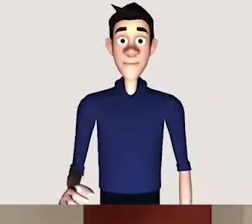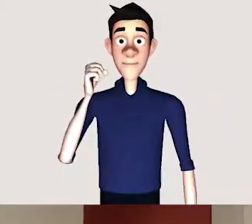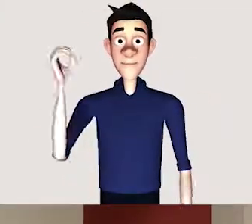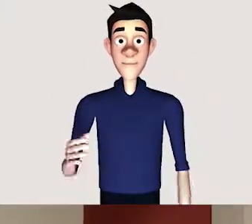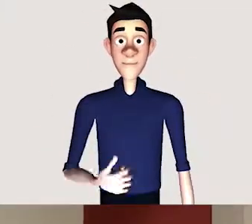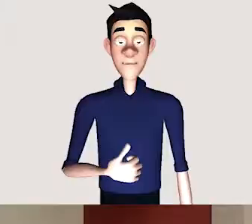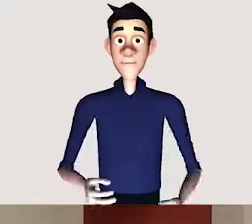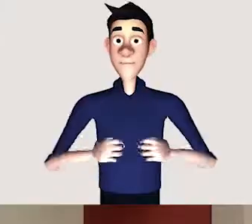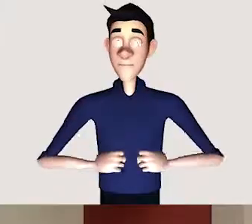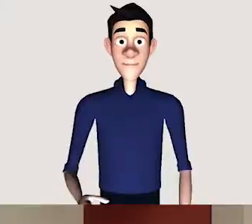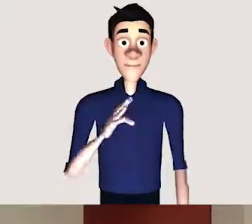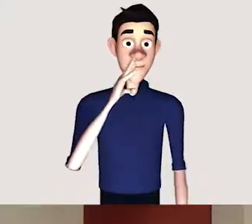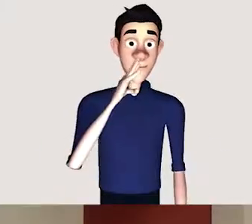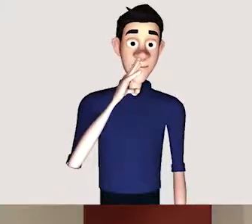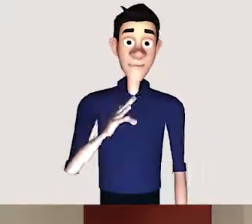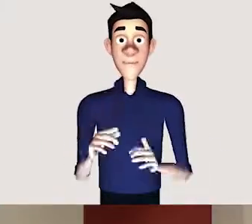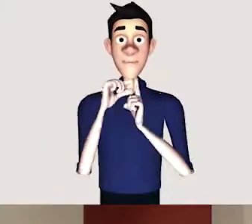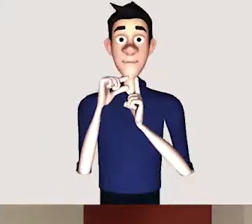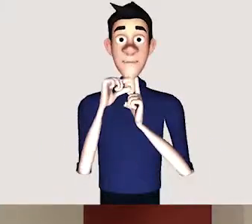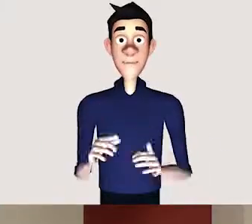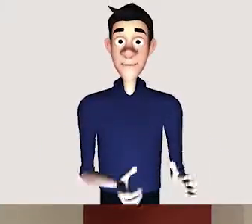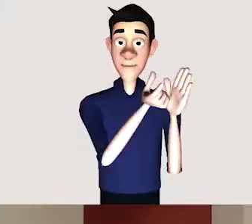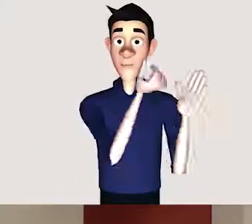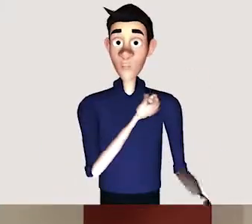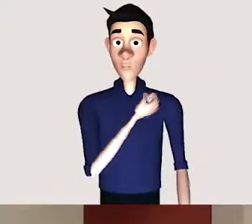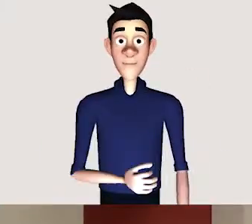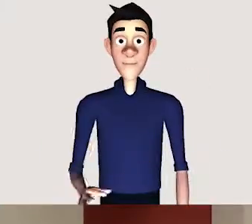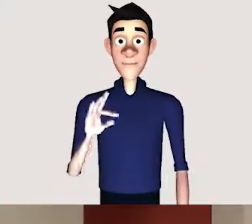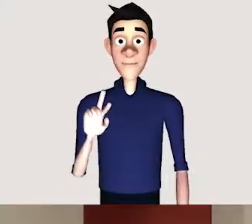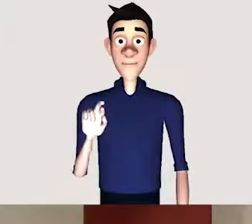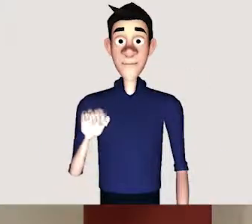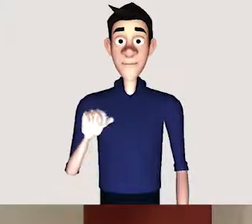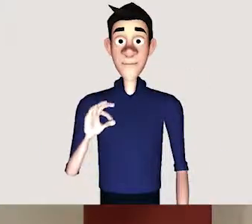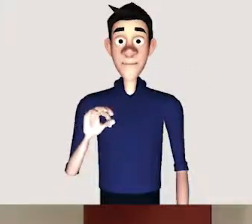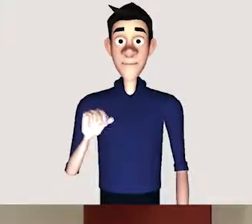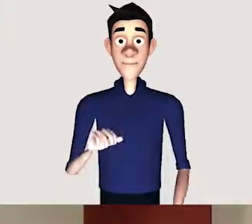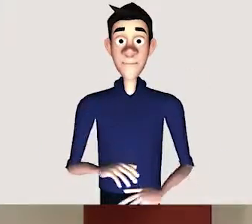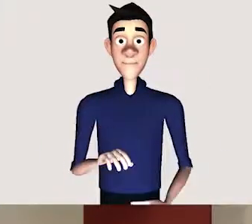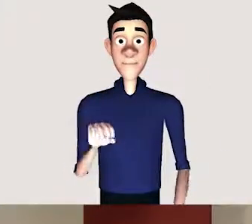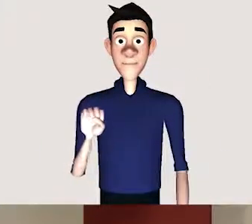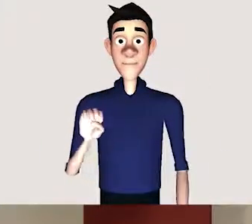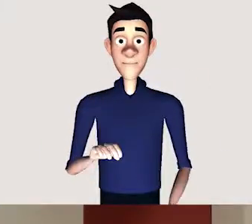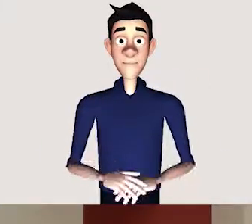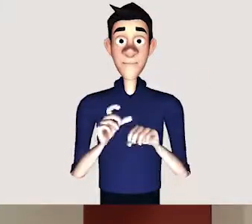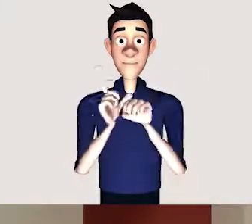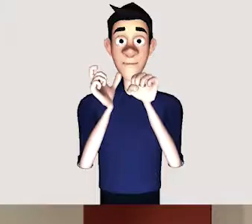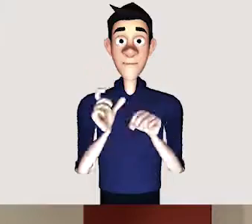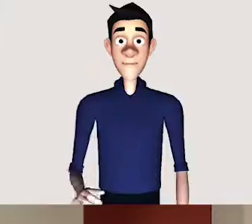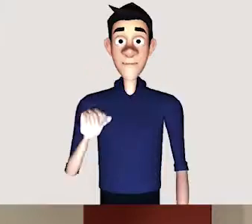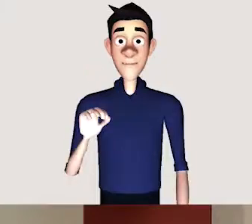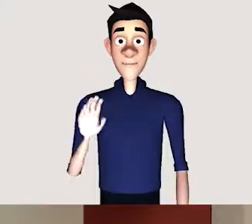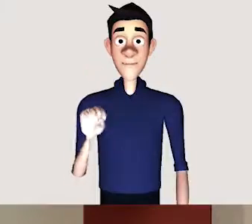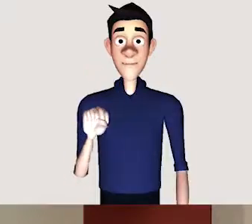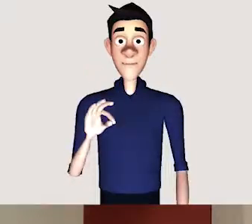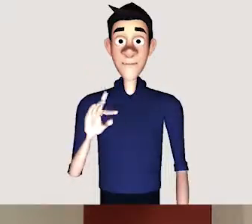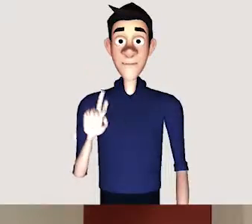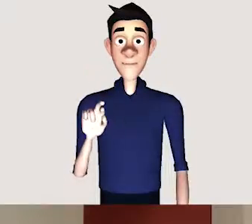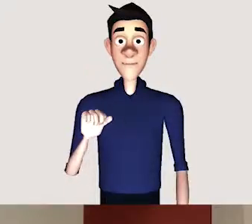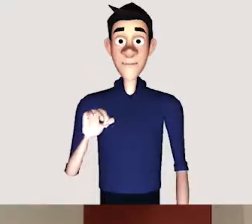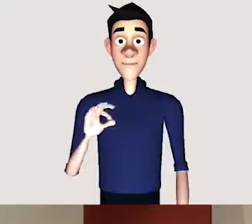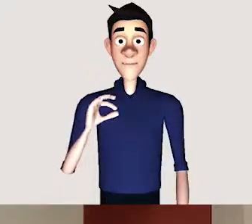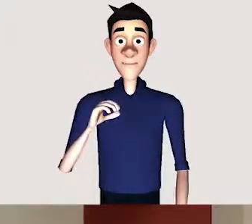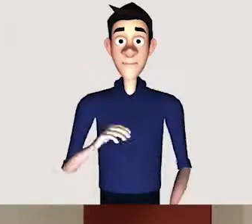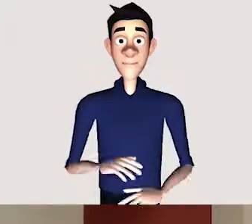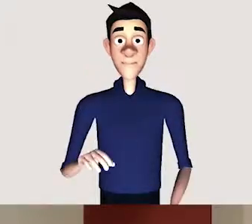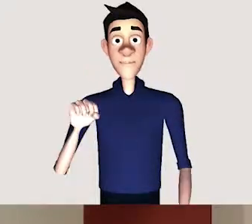de bens, ou um conjunto de coisas a que se atribui um determinado valor. Patrimônio também é algo mais